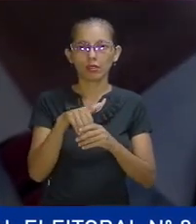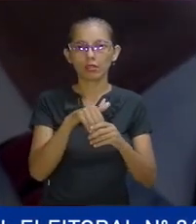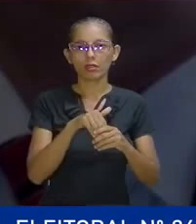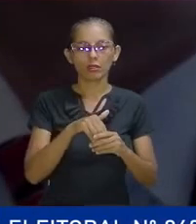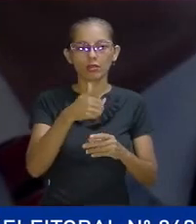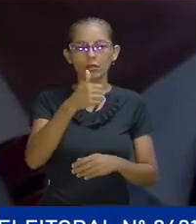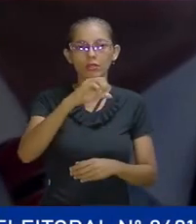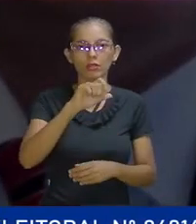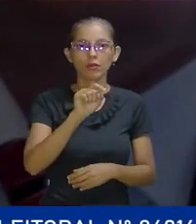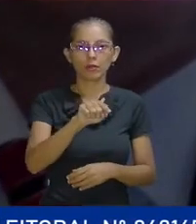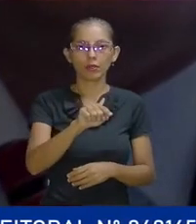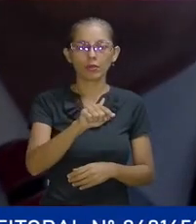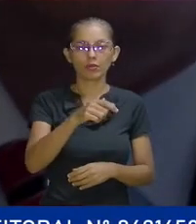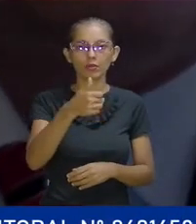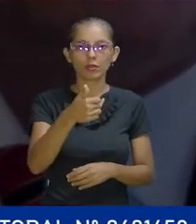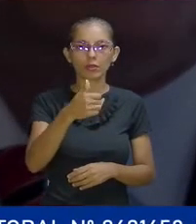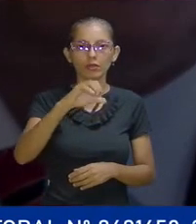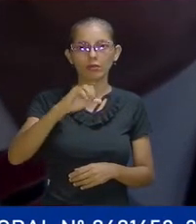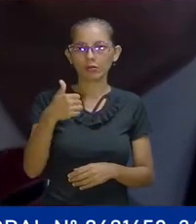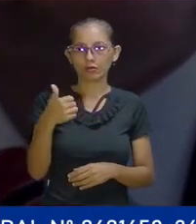eleitores.